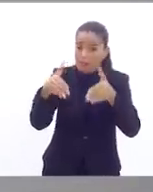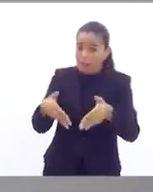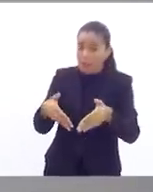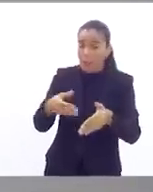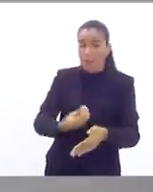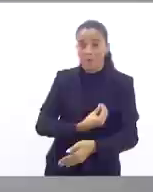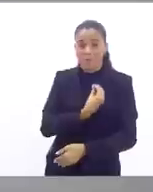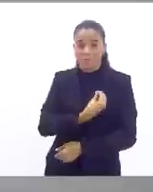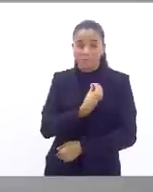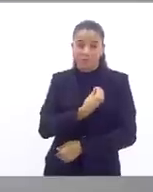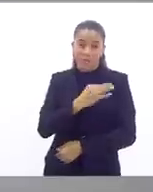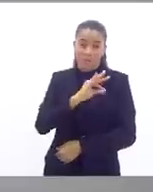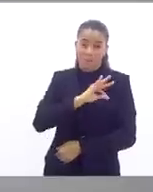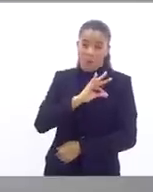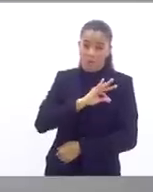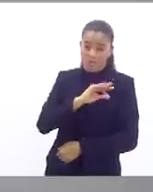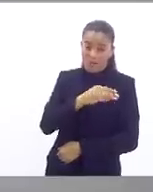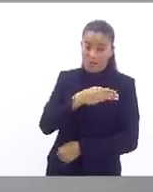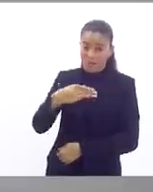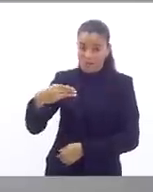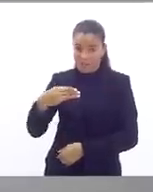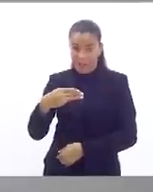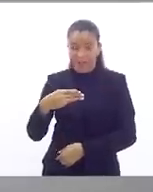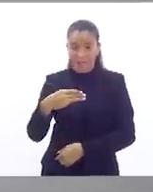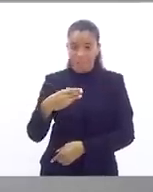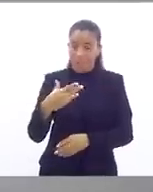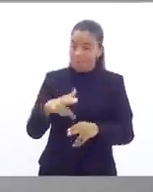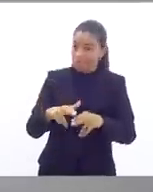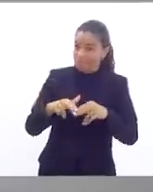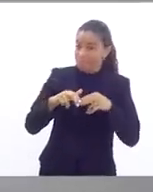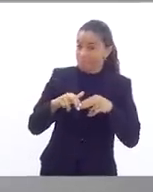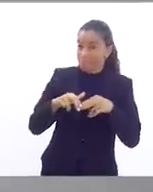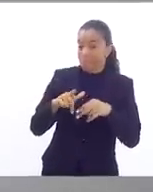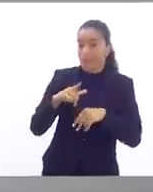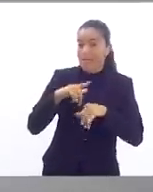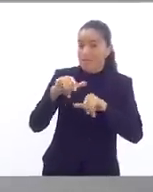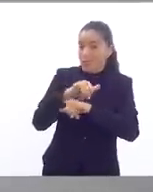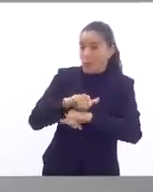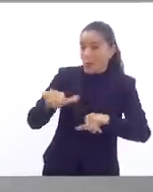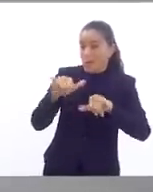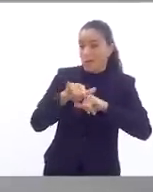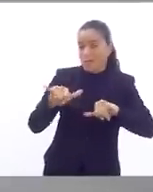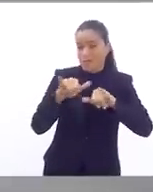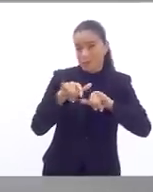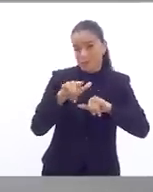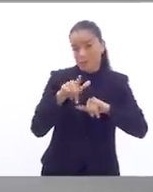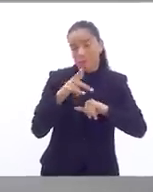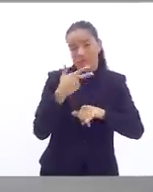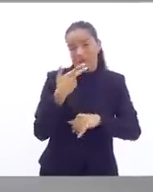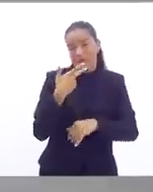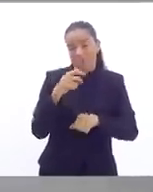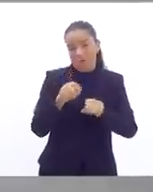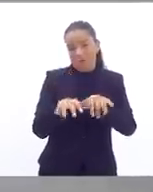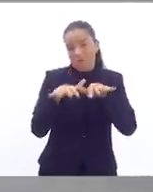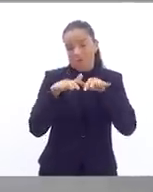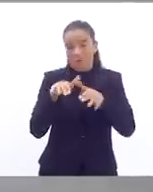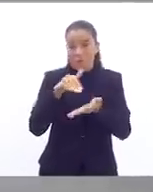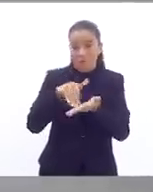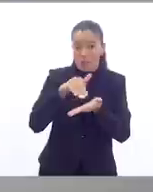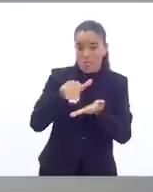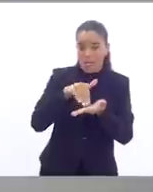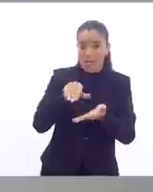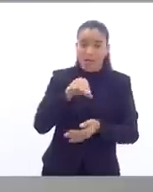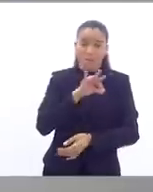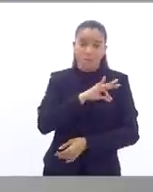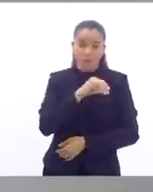polícia militar né sobretudo diante dessa notícia que foi dada em plenário que o secretário da